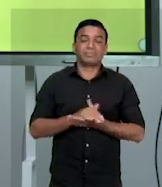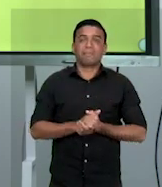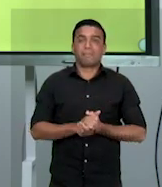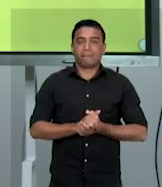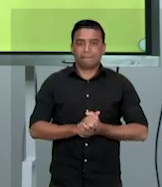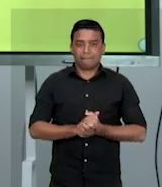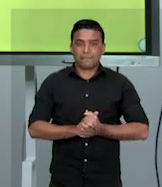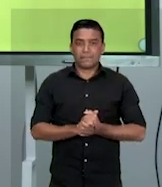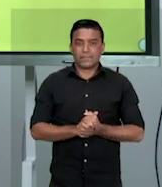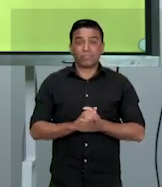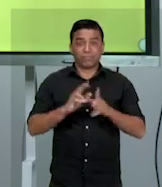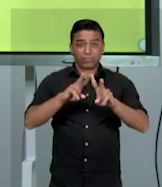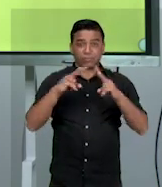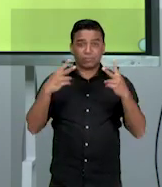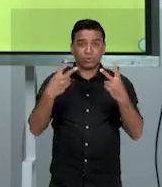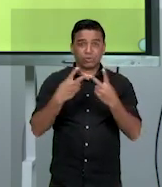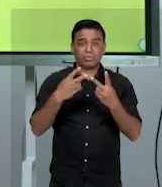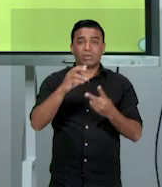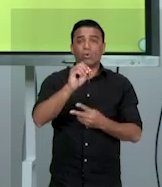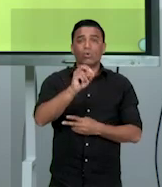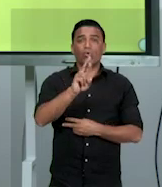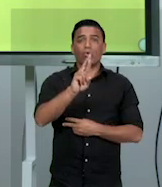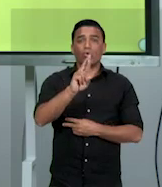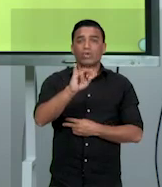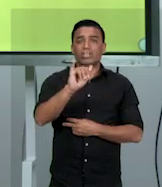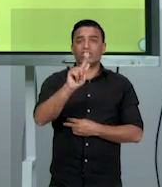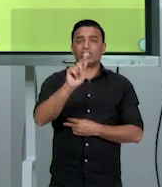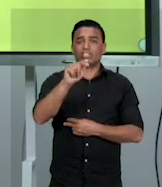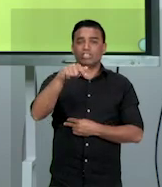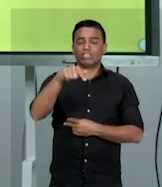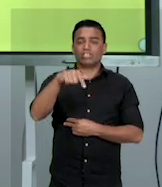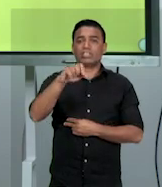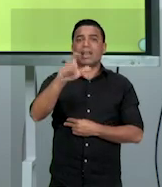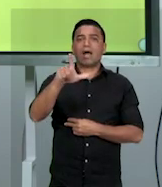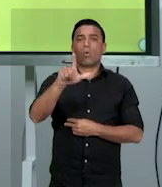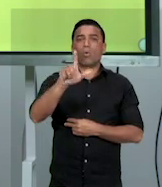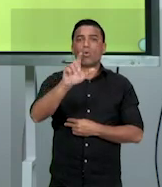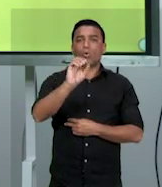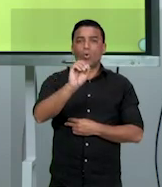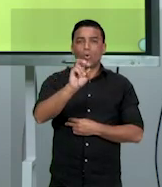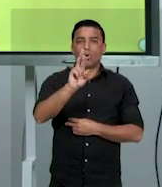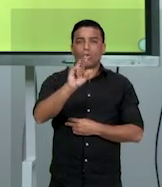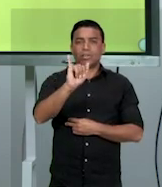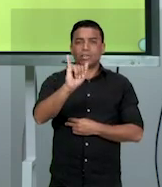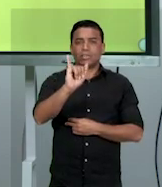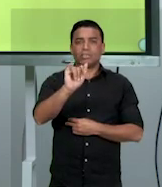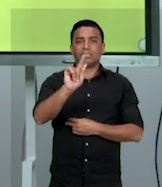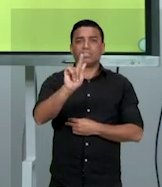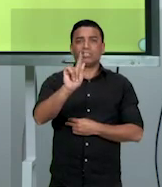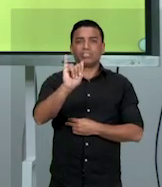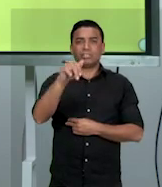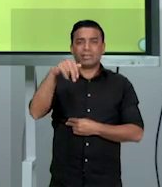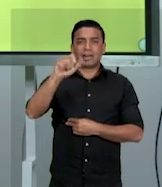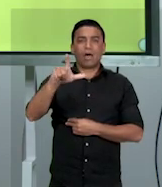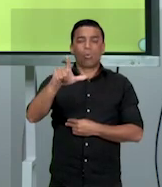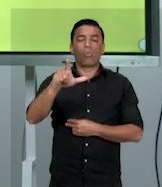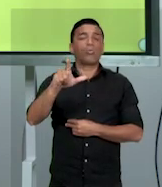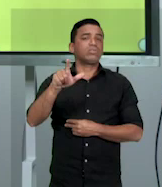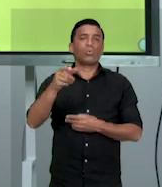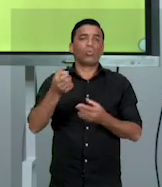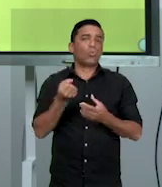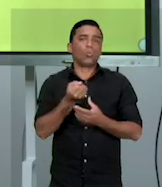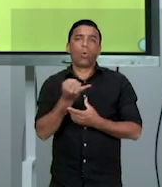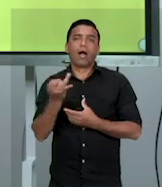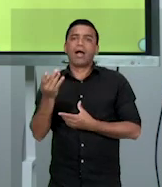no exercício, ó, volume original. Então, eu tenho que colocar quanto de água para caber